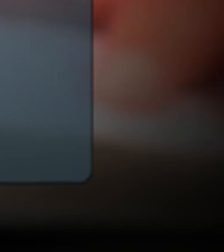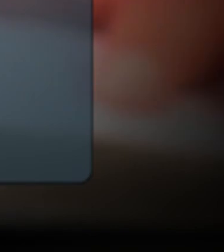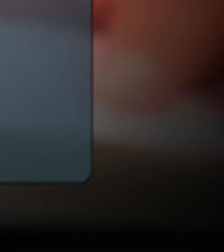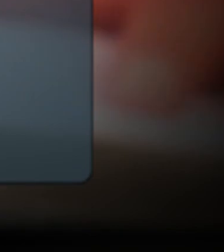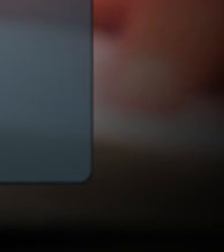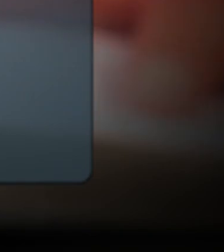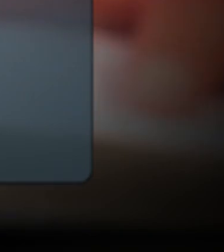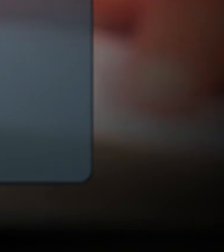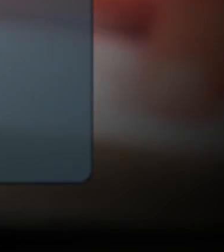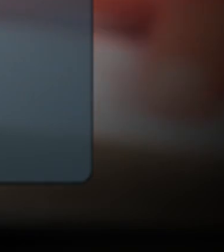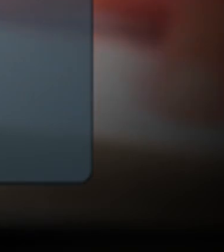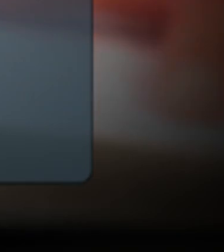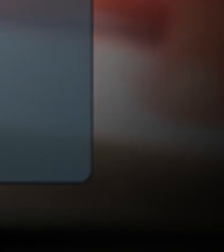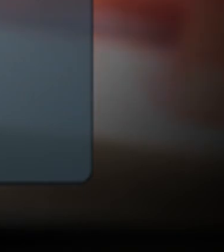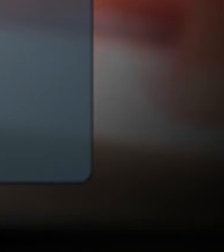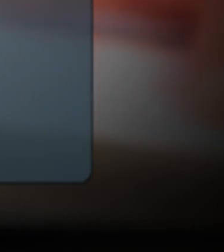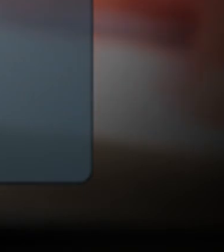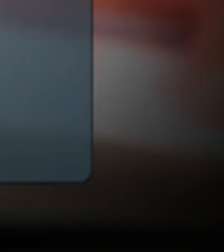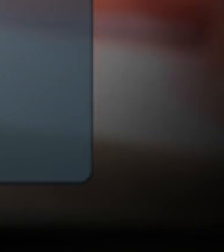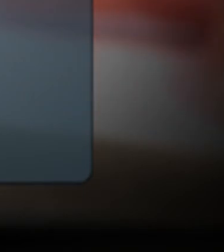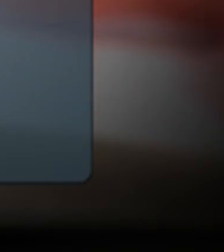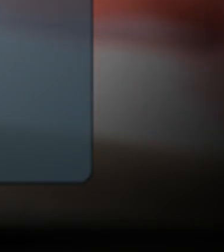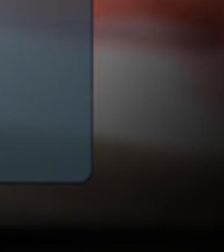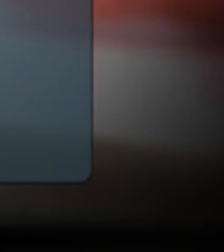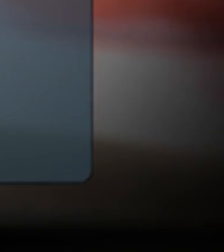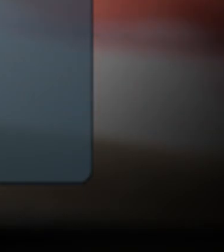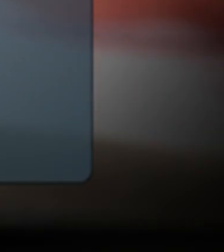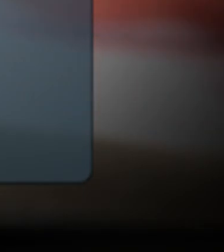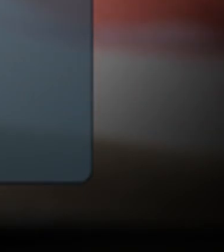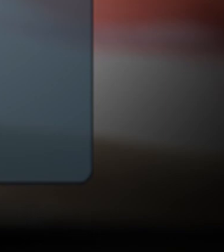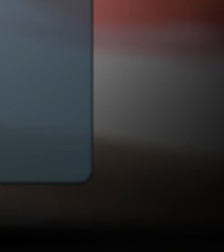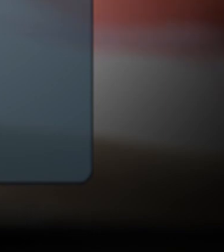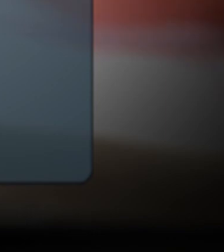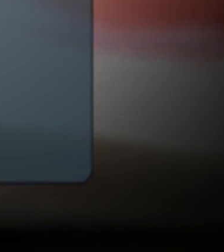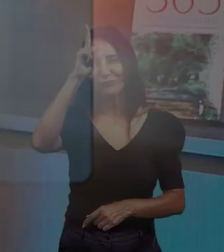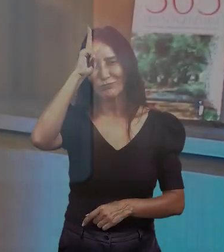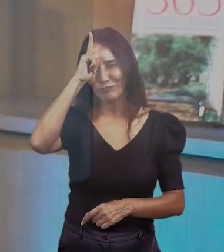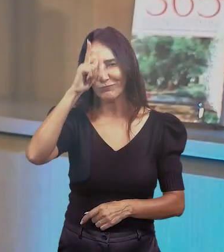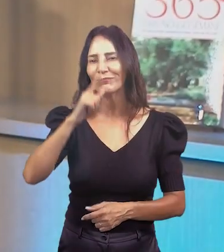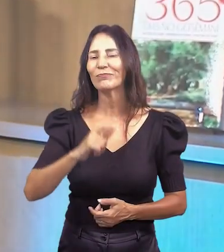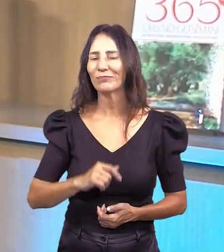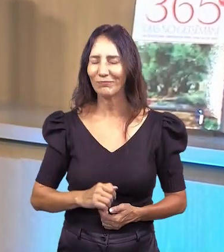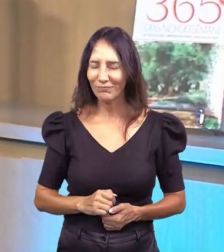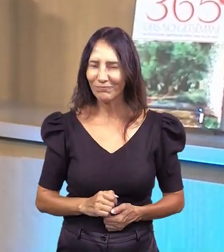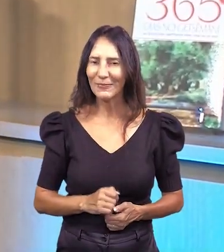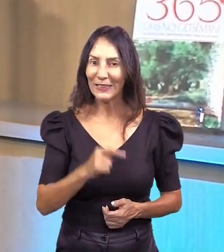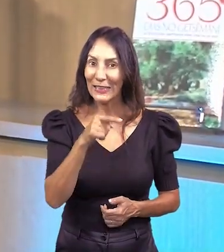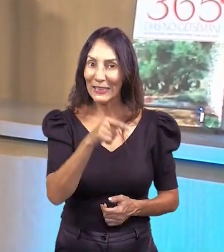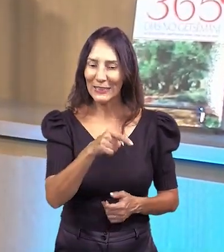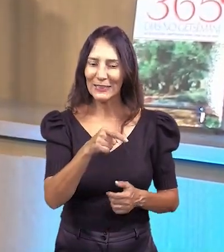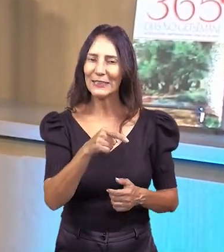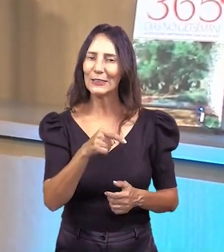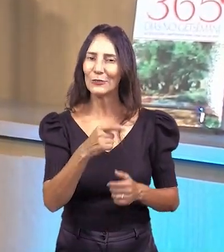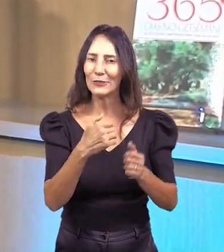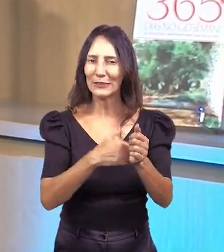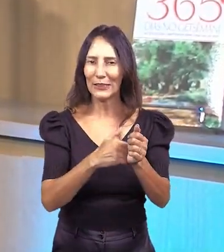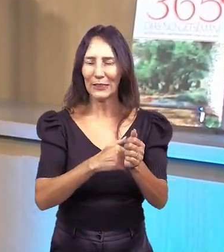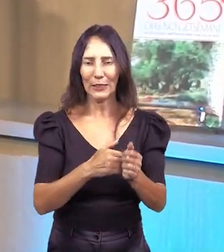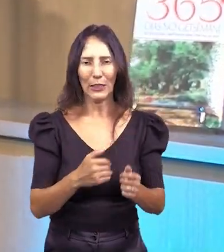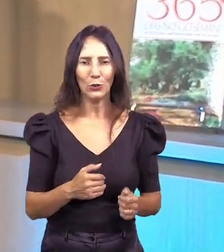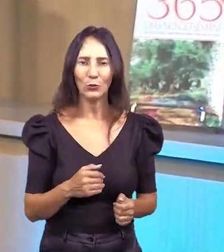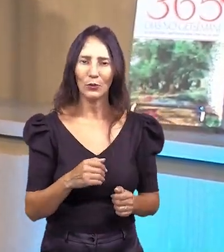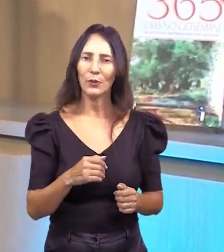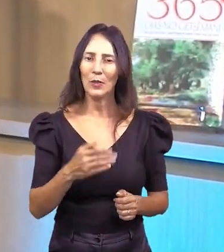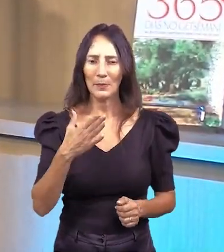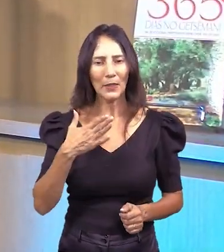o segredo de Davi ter matado o gigante, Golias. Aqui está o segredo